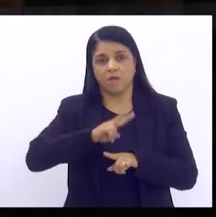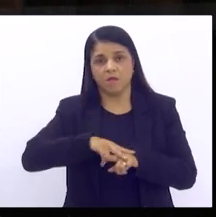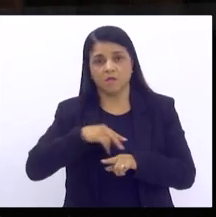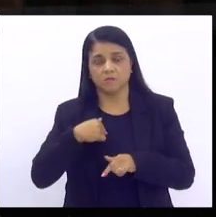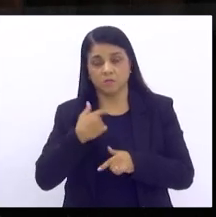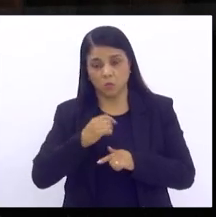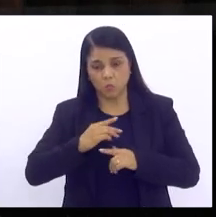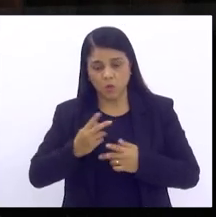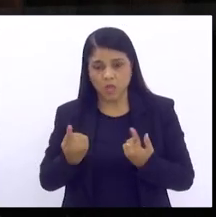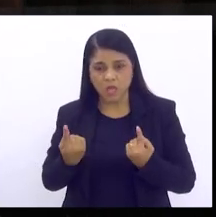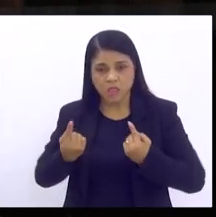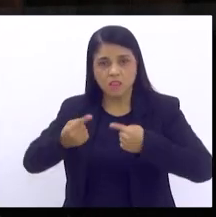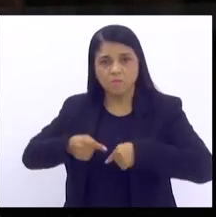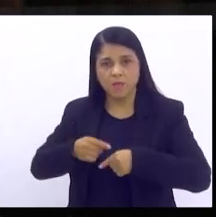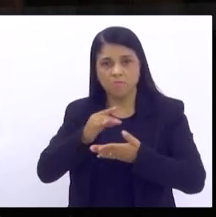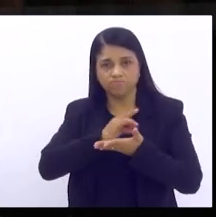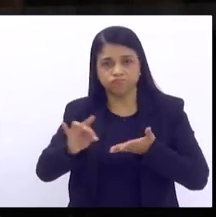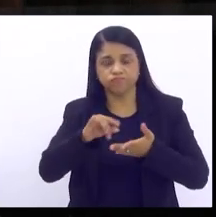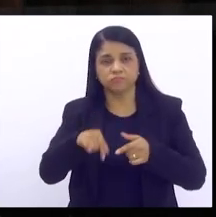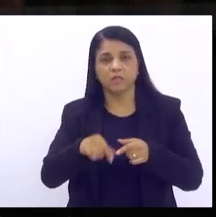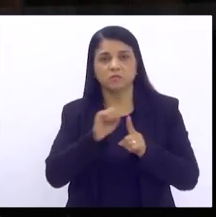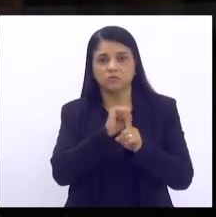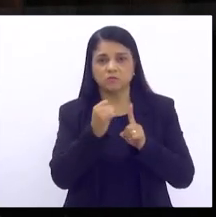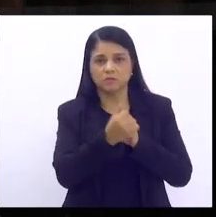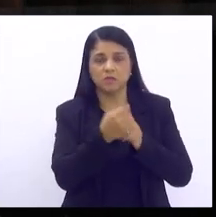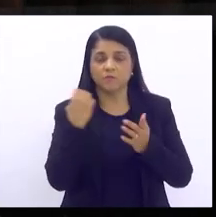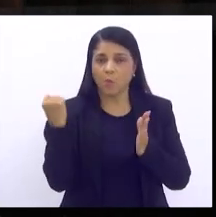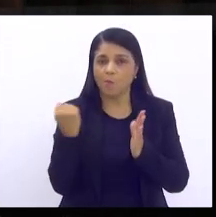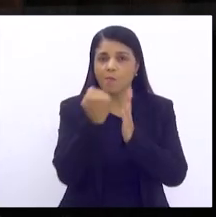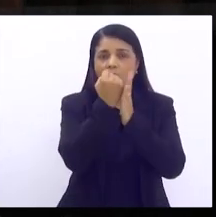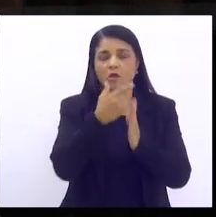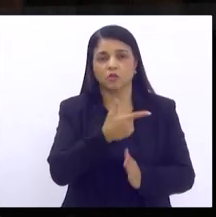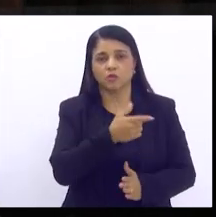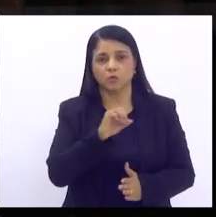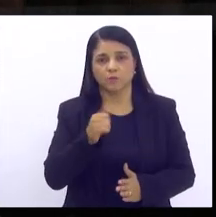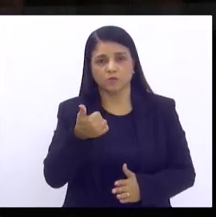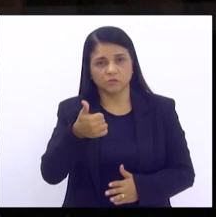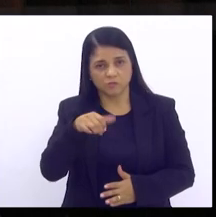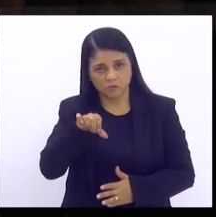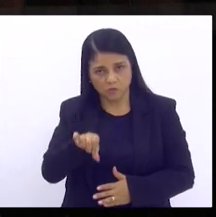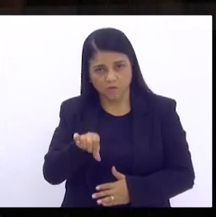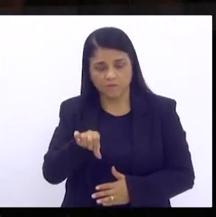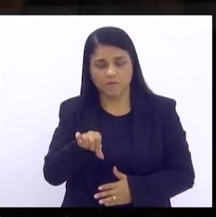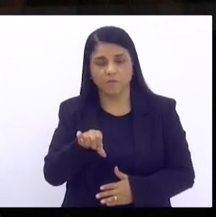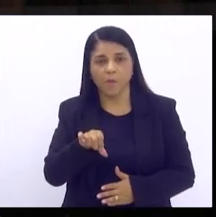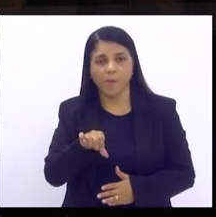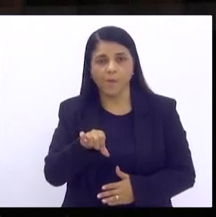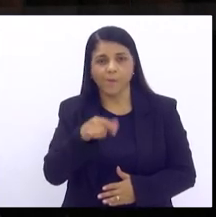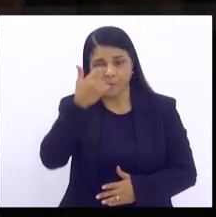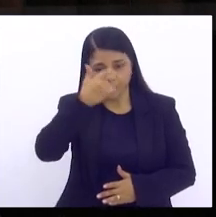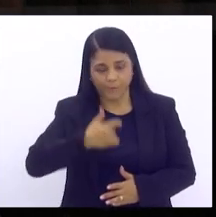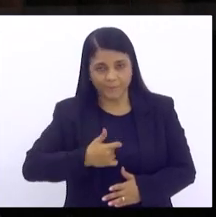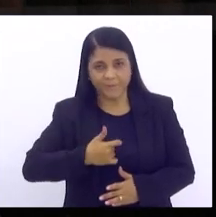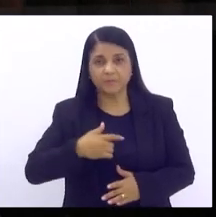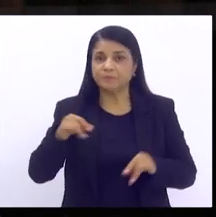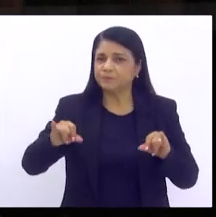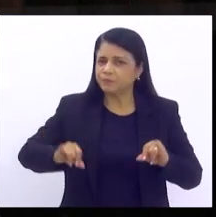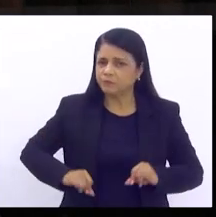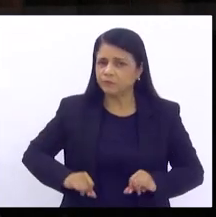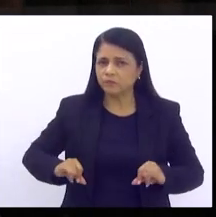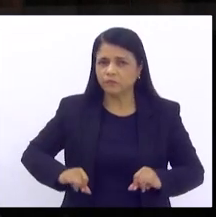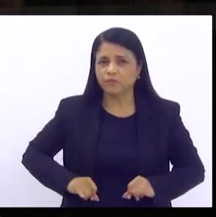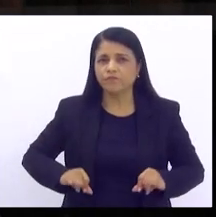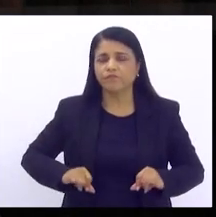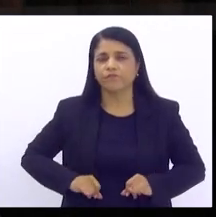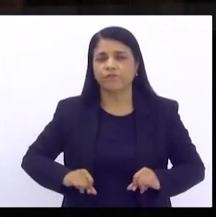considerada uma inimiga da sociedade. O ano foi marcante para mim, que foi o ano de 2019. E assim como eu, sofri muito